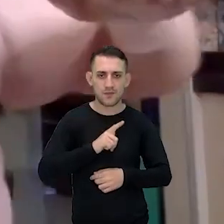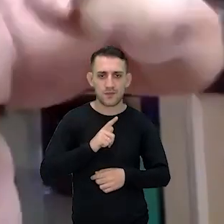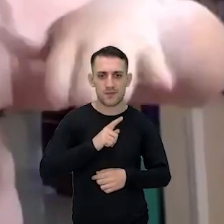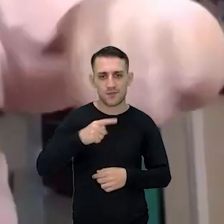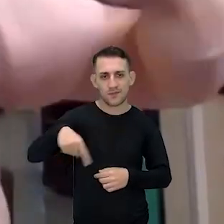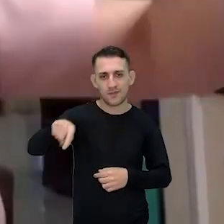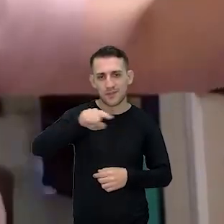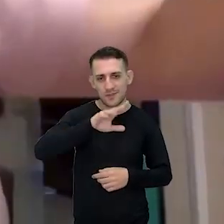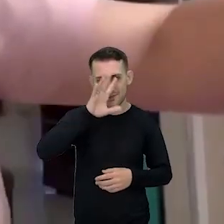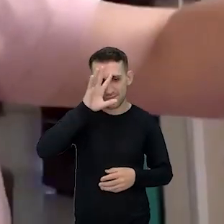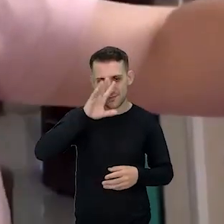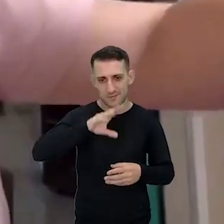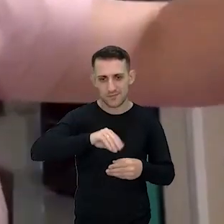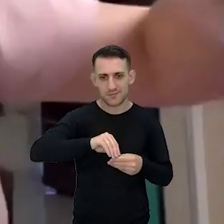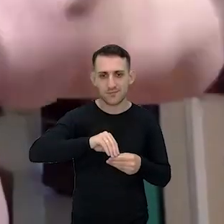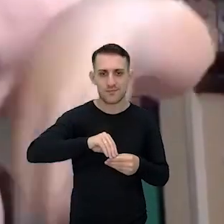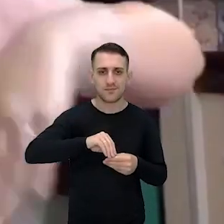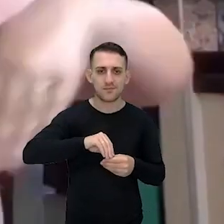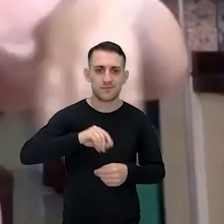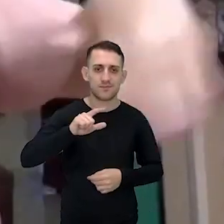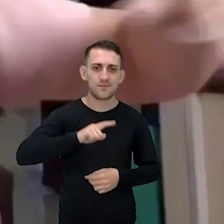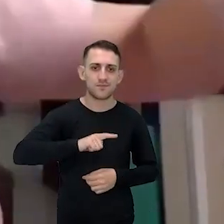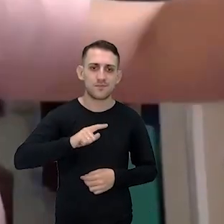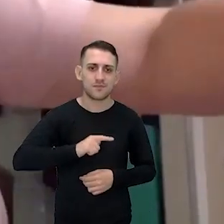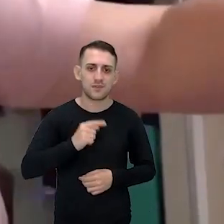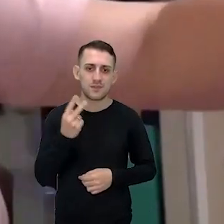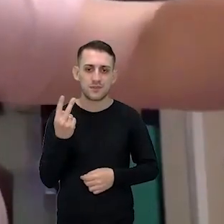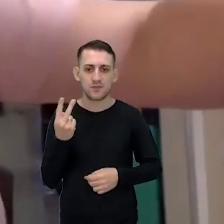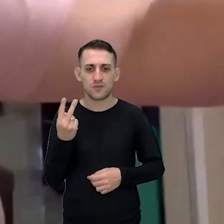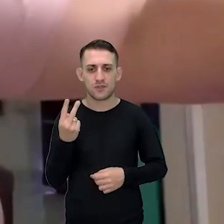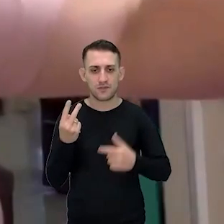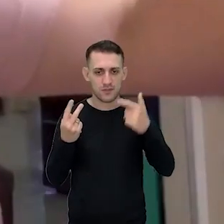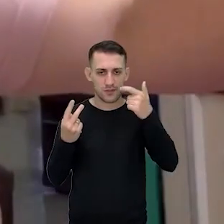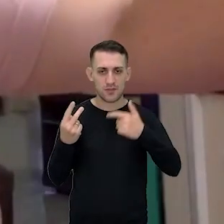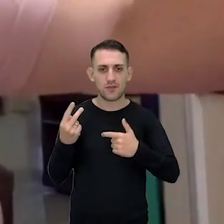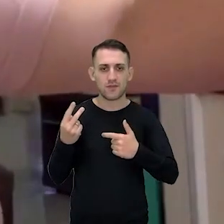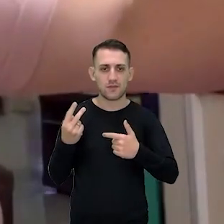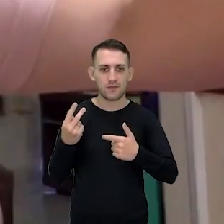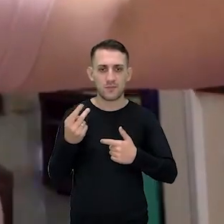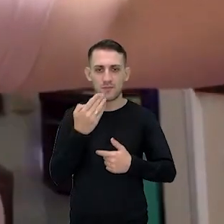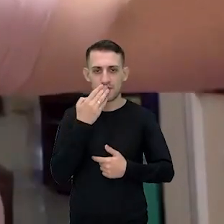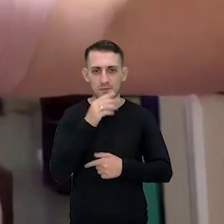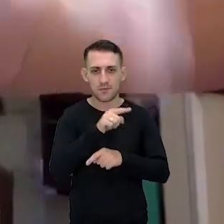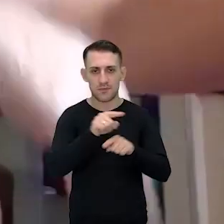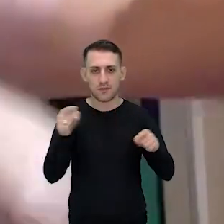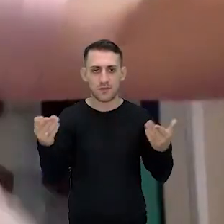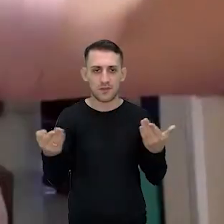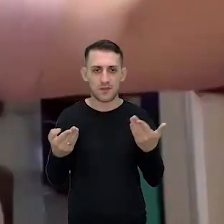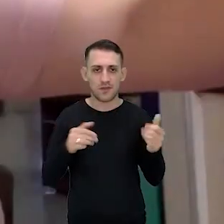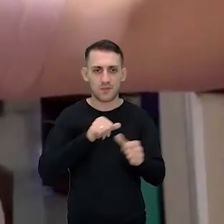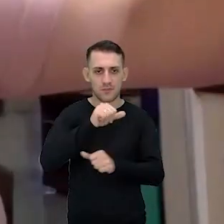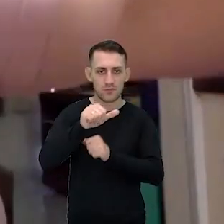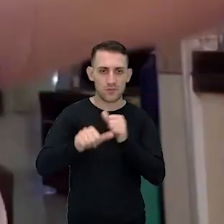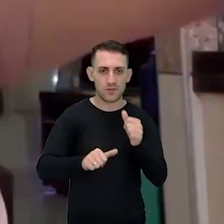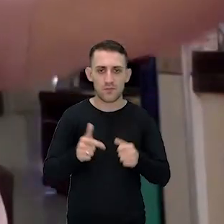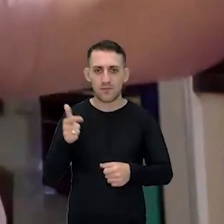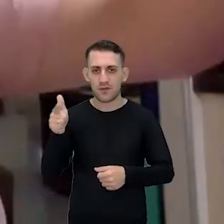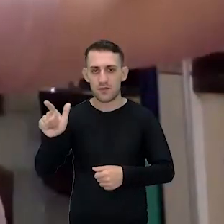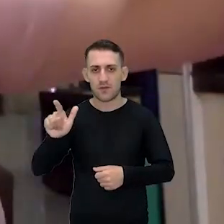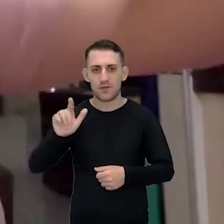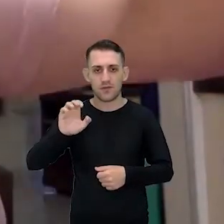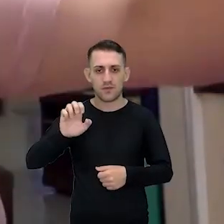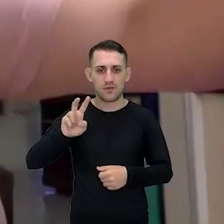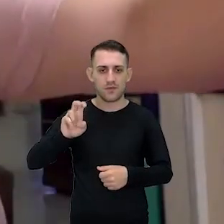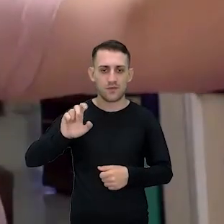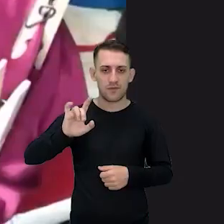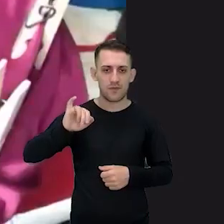Vocês já estão acostumados. Eu tenho aí 2 eus, tá? Então agora eu vou pedir para vocês mudarem para outra